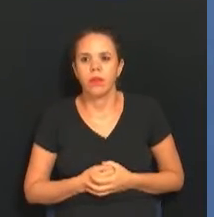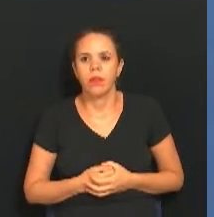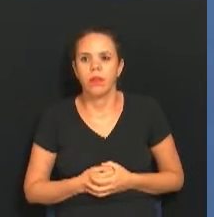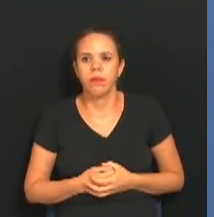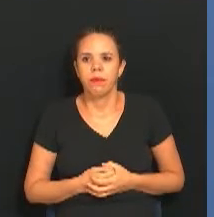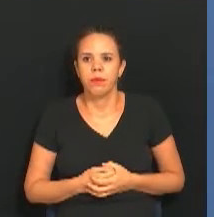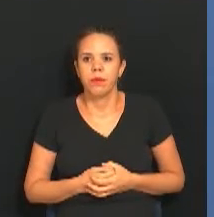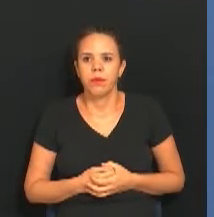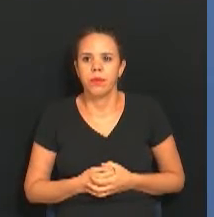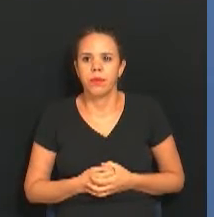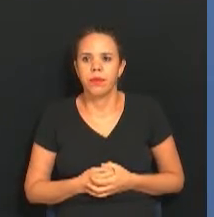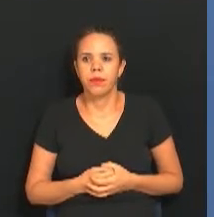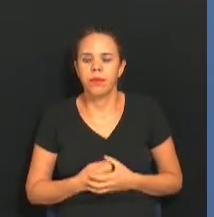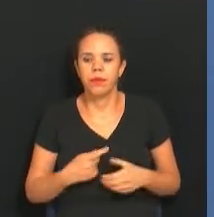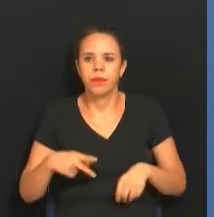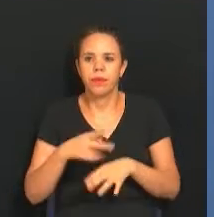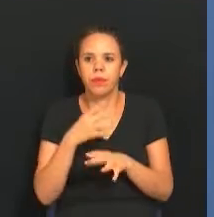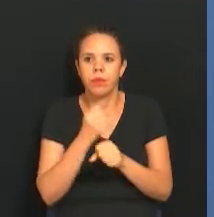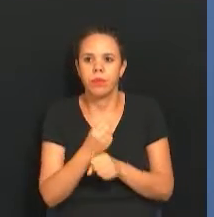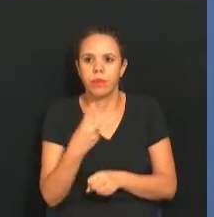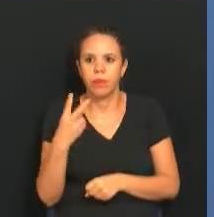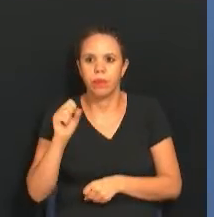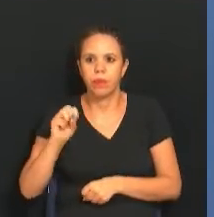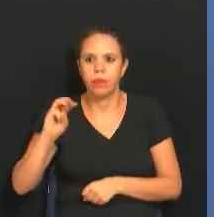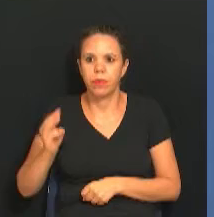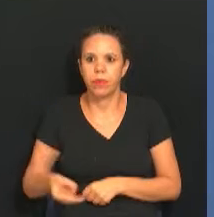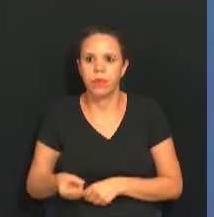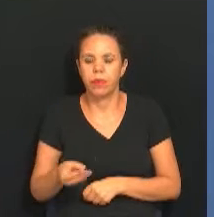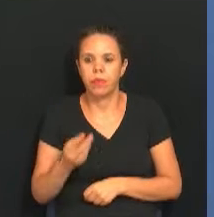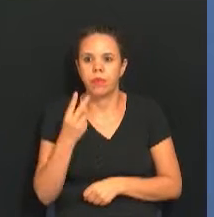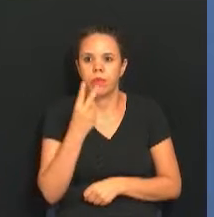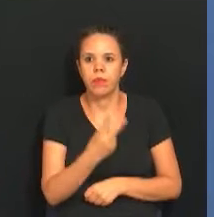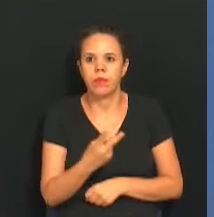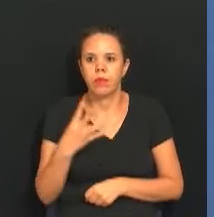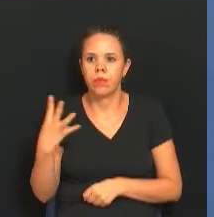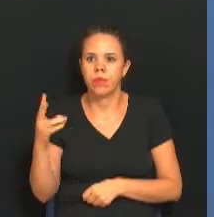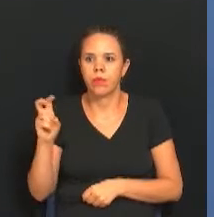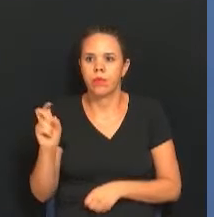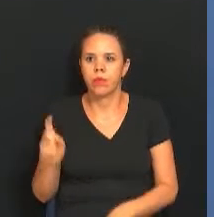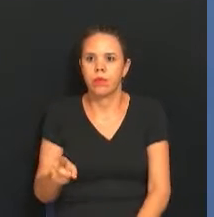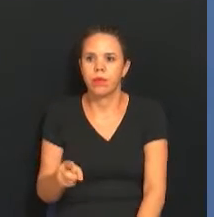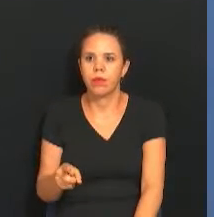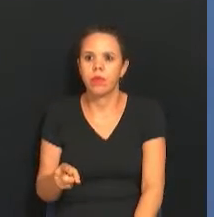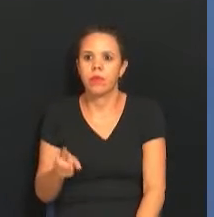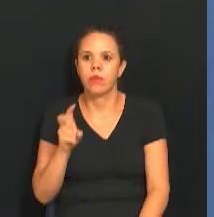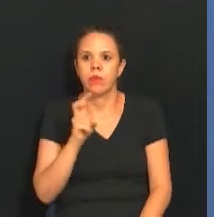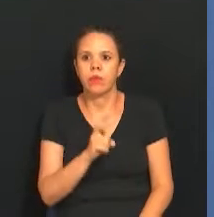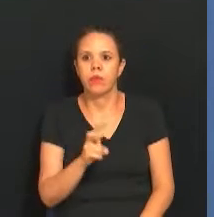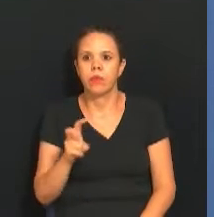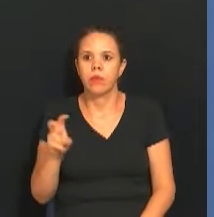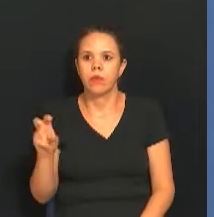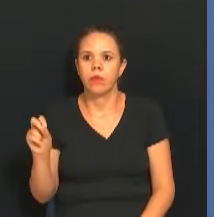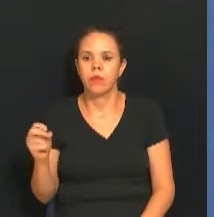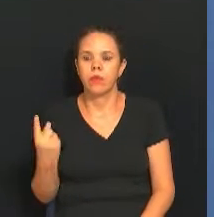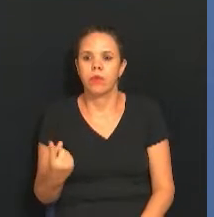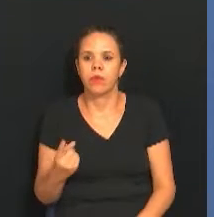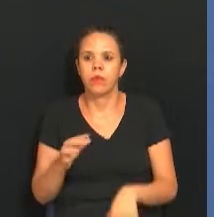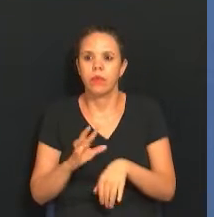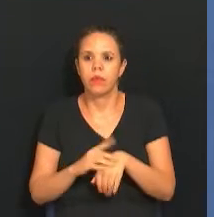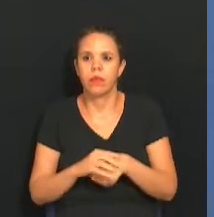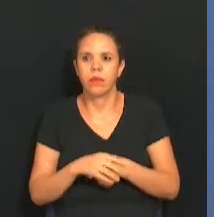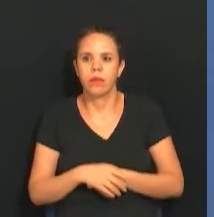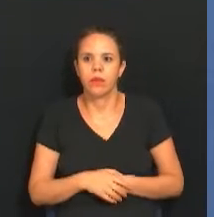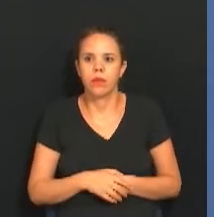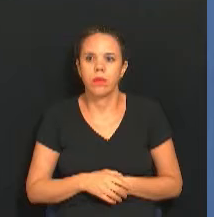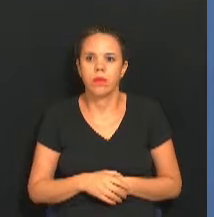assim o país soma 28 milhões 245 1551 casos da